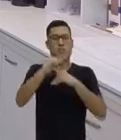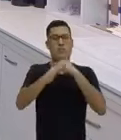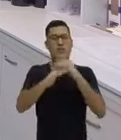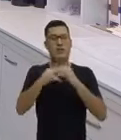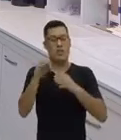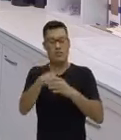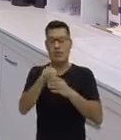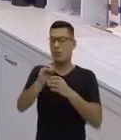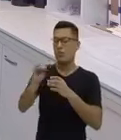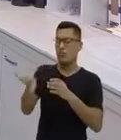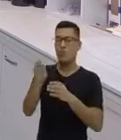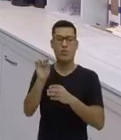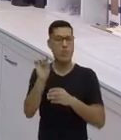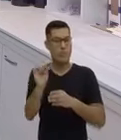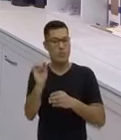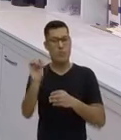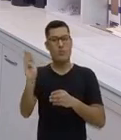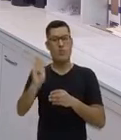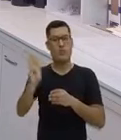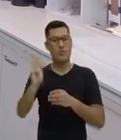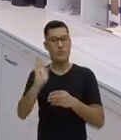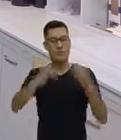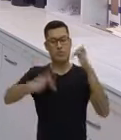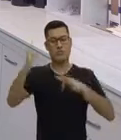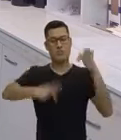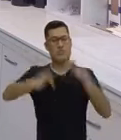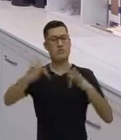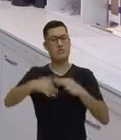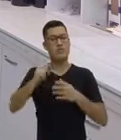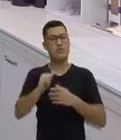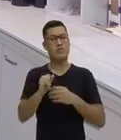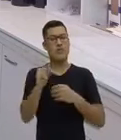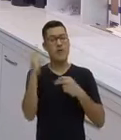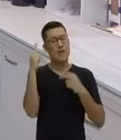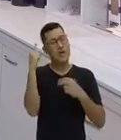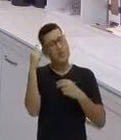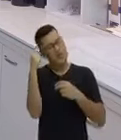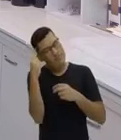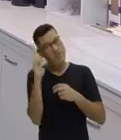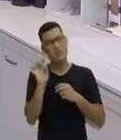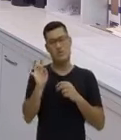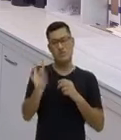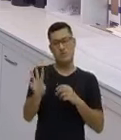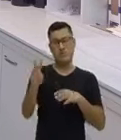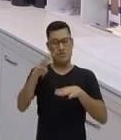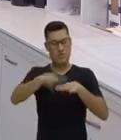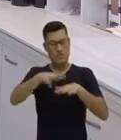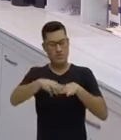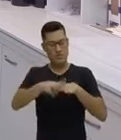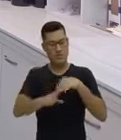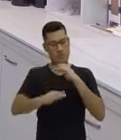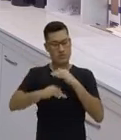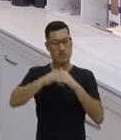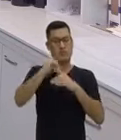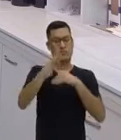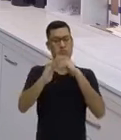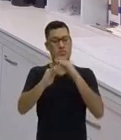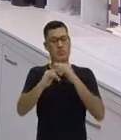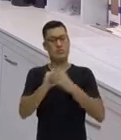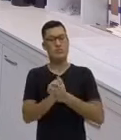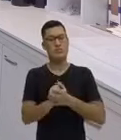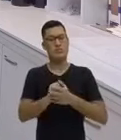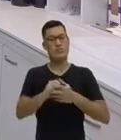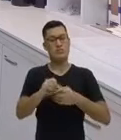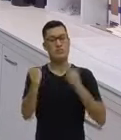biologia, da química de lado, da física de lado, pensando apenas na matemática, esse crescimento aí, que às vezes ocorre por duplicação, que é o